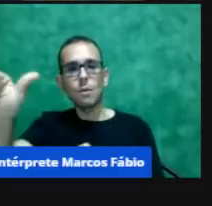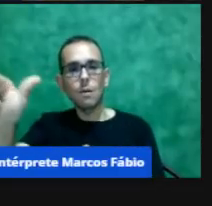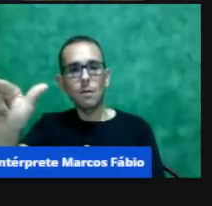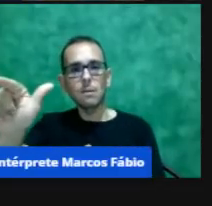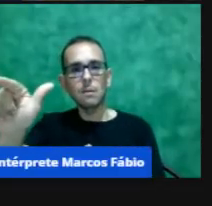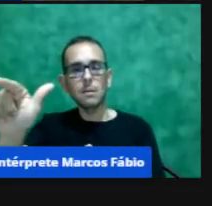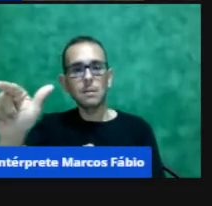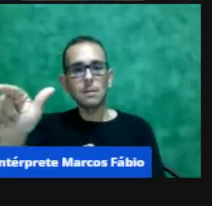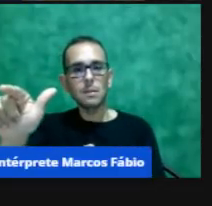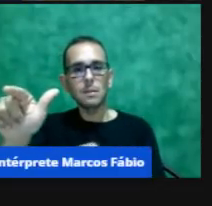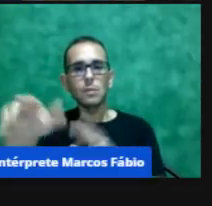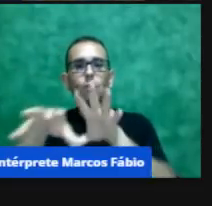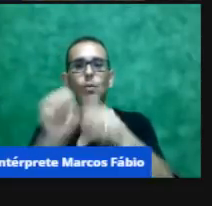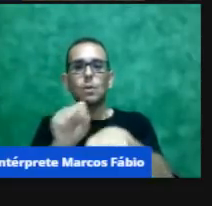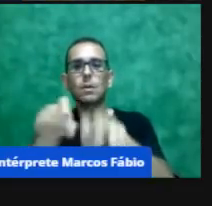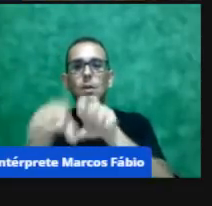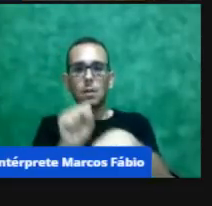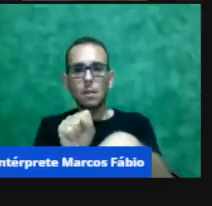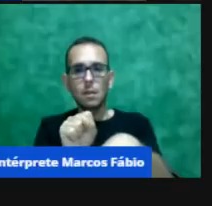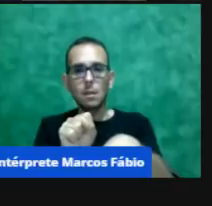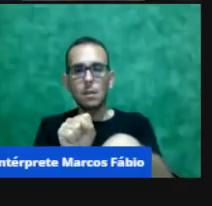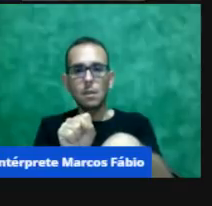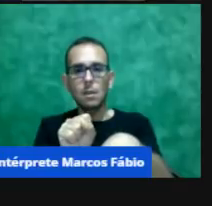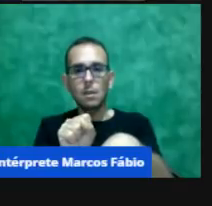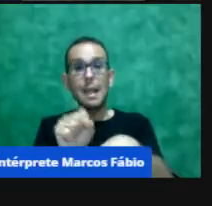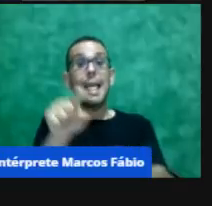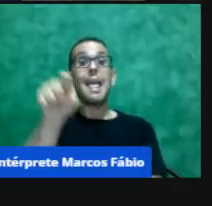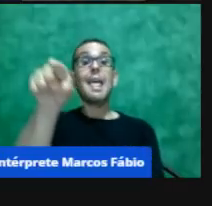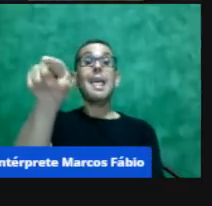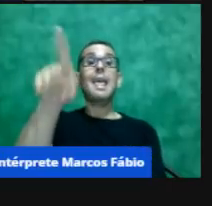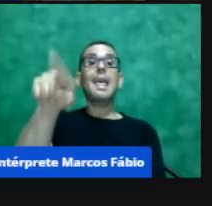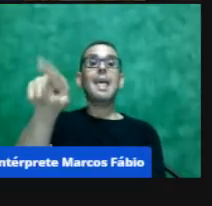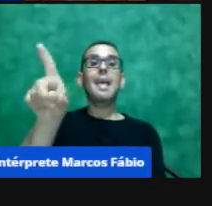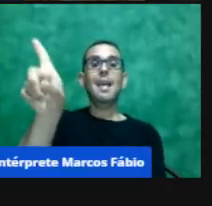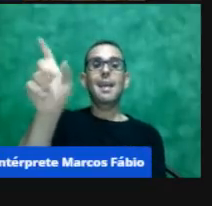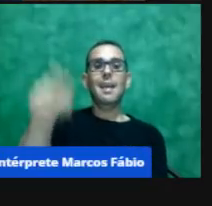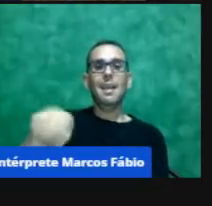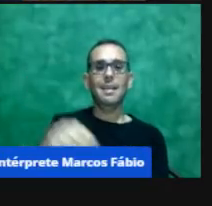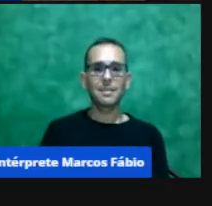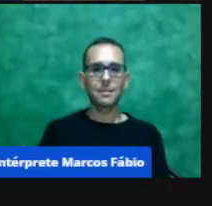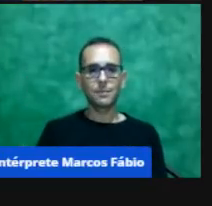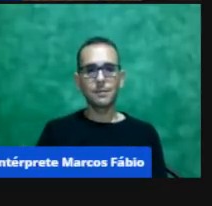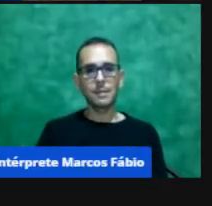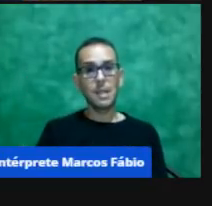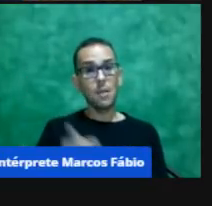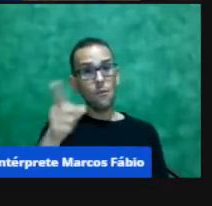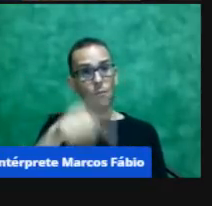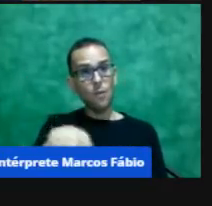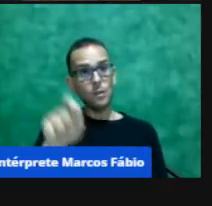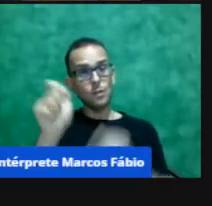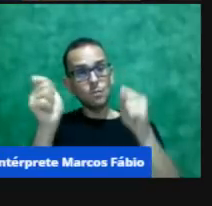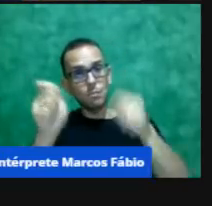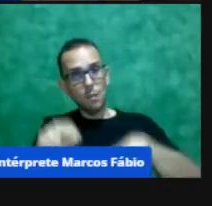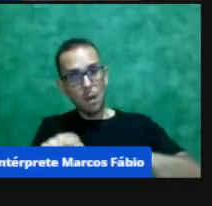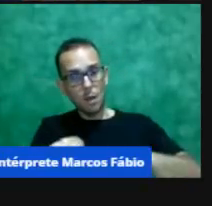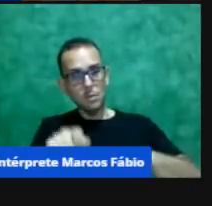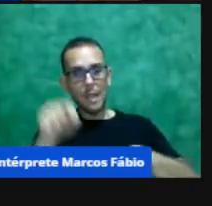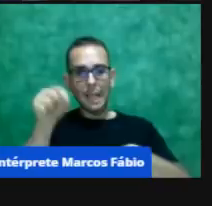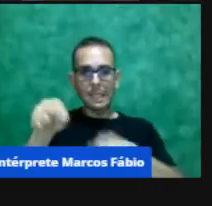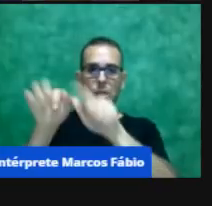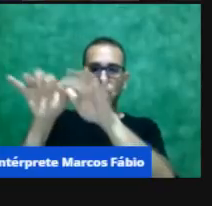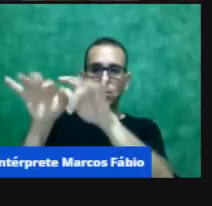as próximas formações, e aí, tá? E aí vocês podem colocar ou aqui no